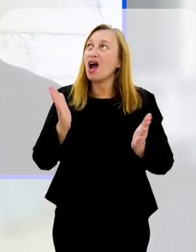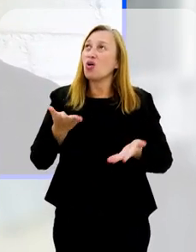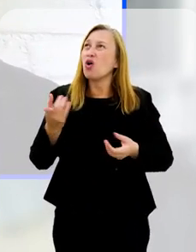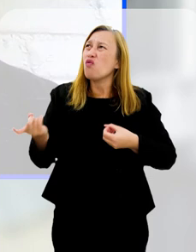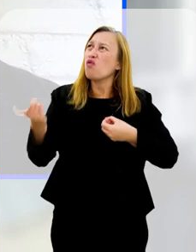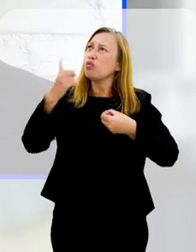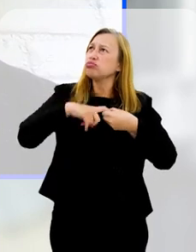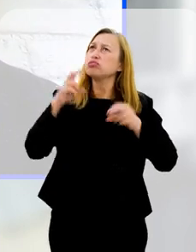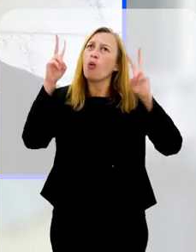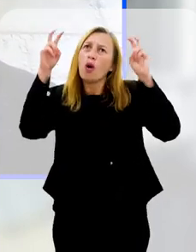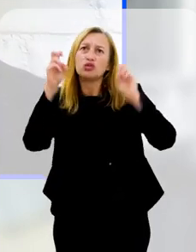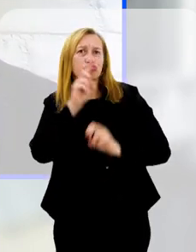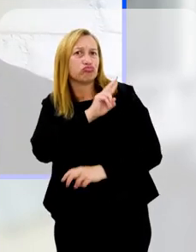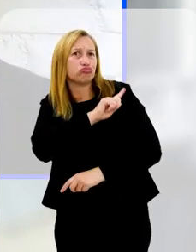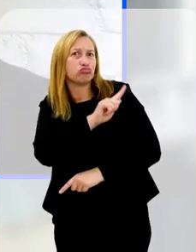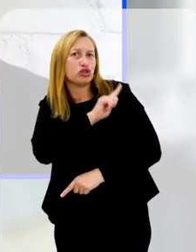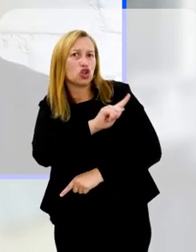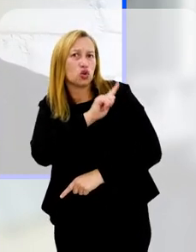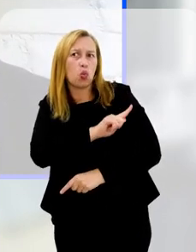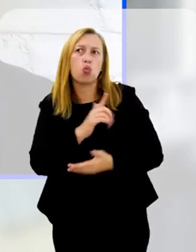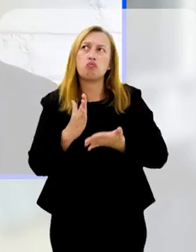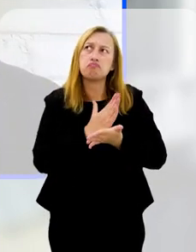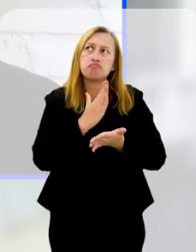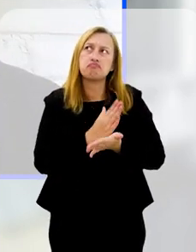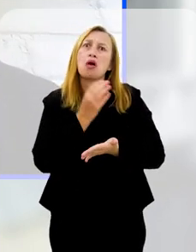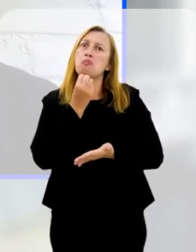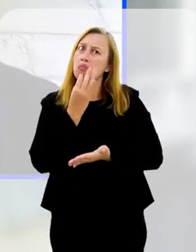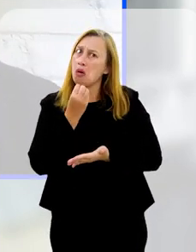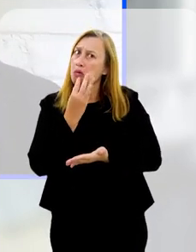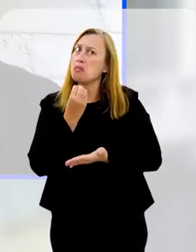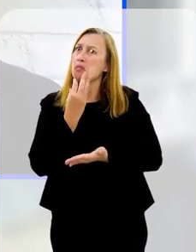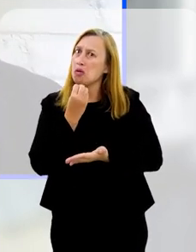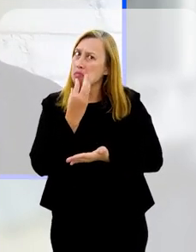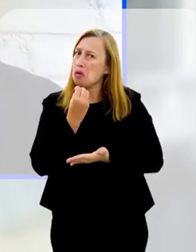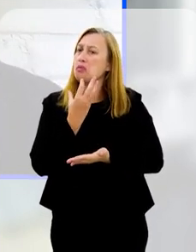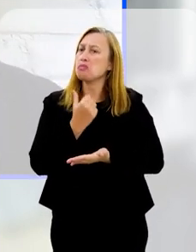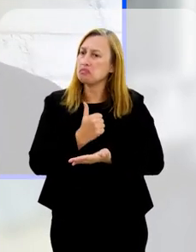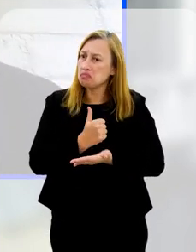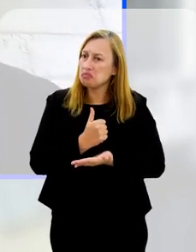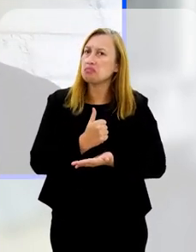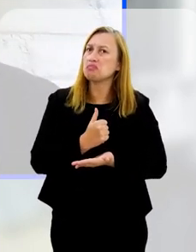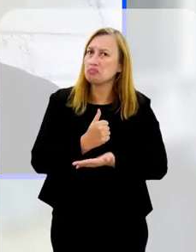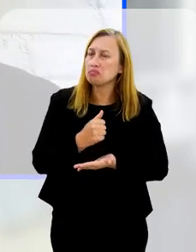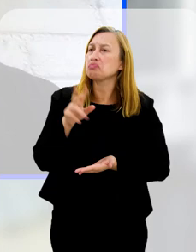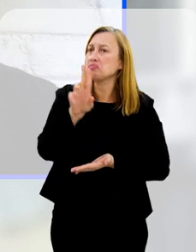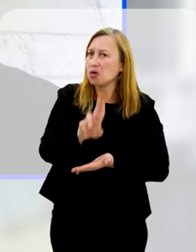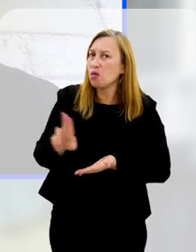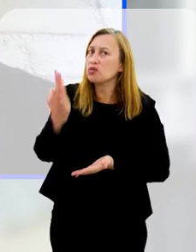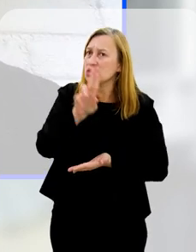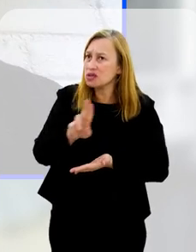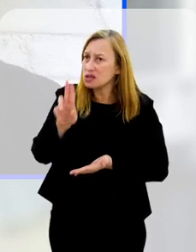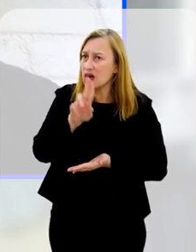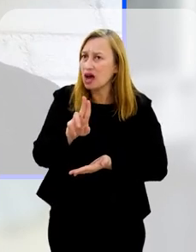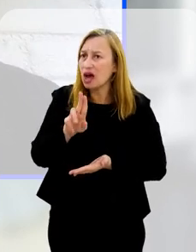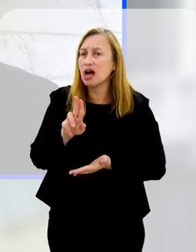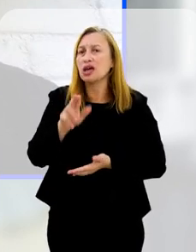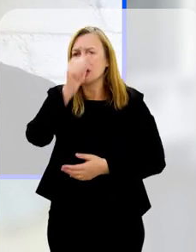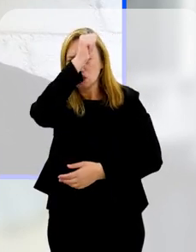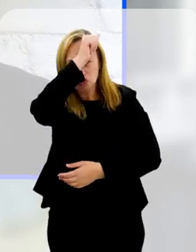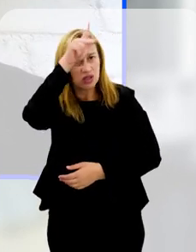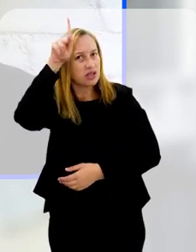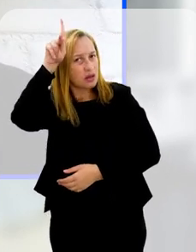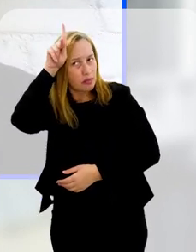voltando à questão do gestor, eu acho que realmente o livro pode ser útil para os gestores atuais, sobretudo os